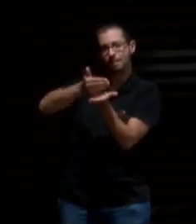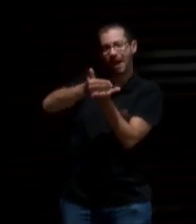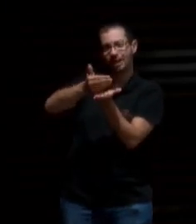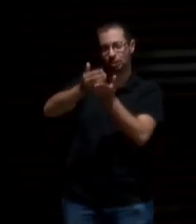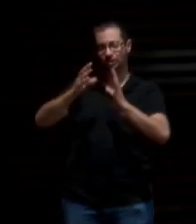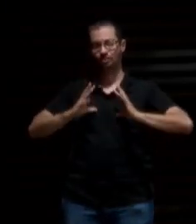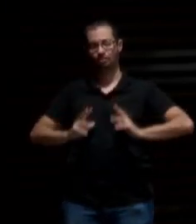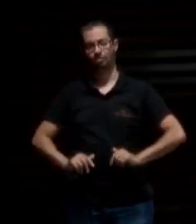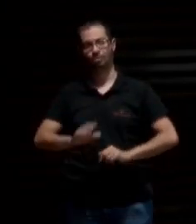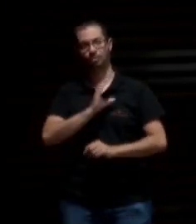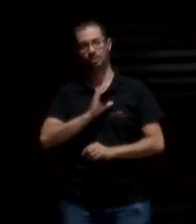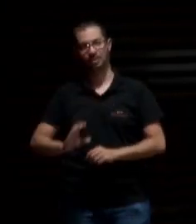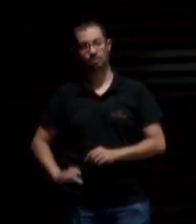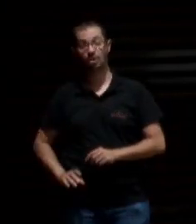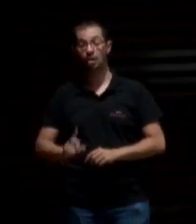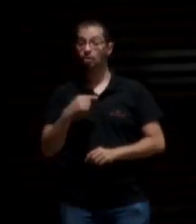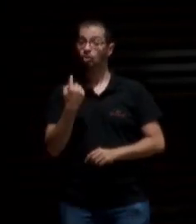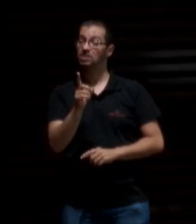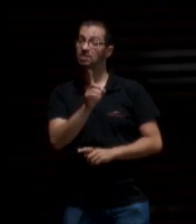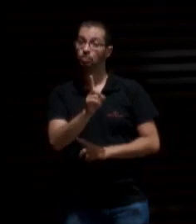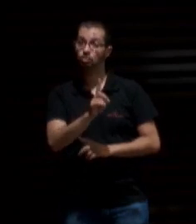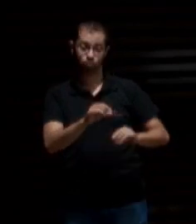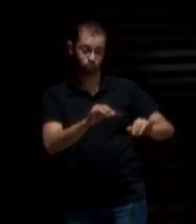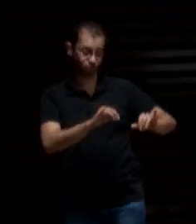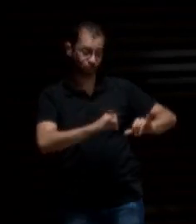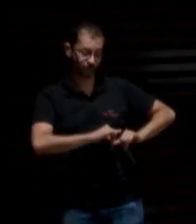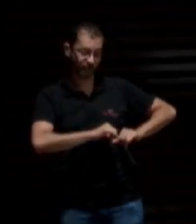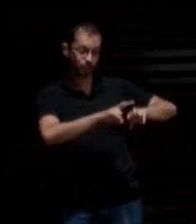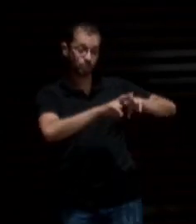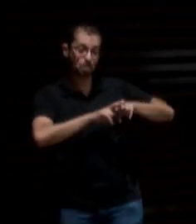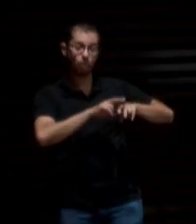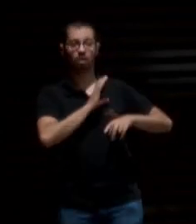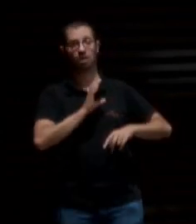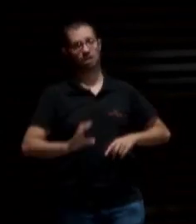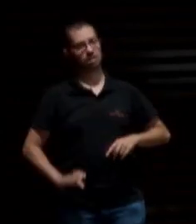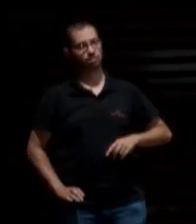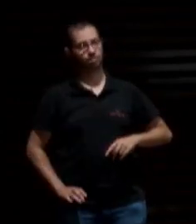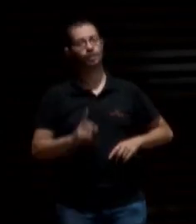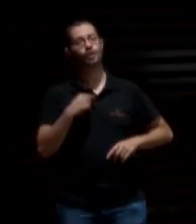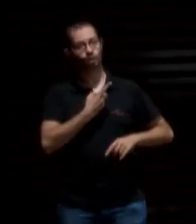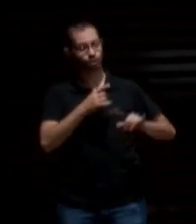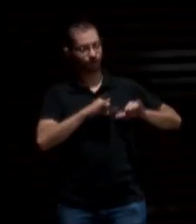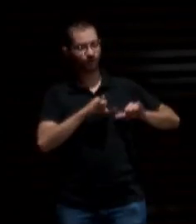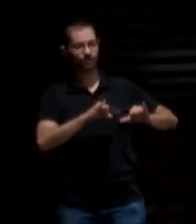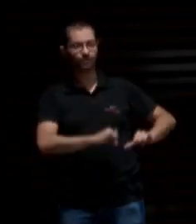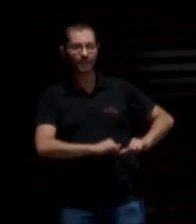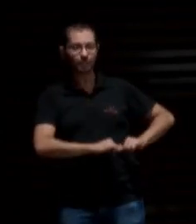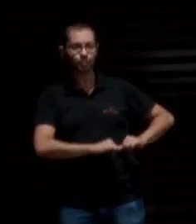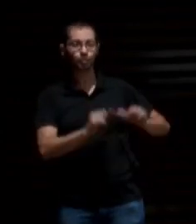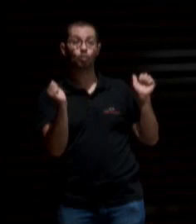Nós não sofremos por Cristo, nós sofremos com Ele, meus amados. Paulo diz assim: ora, se somos filhos, somos